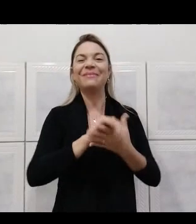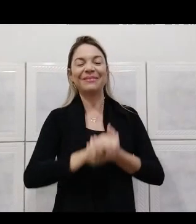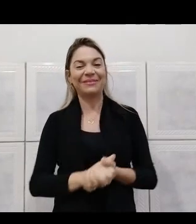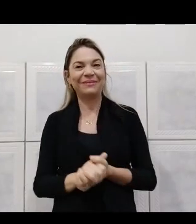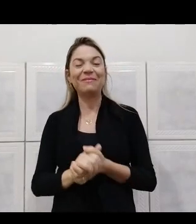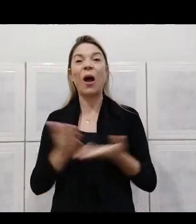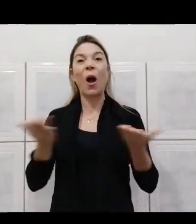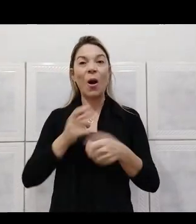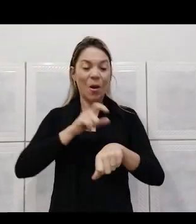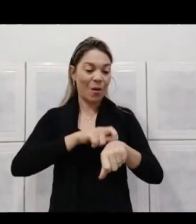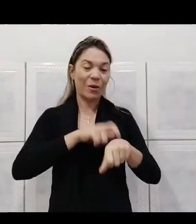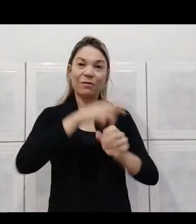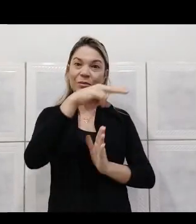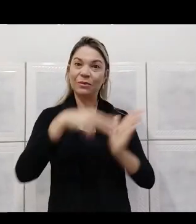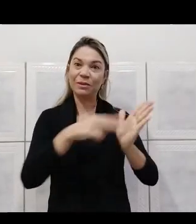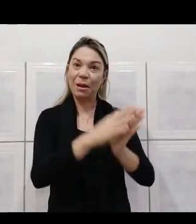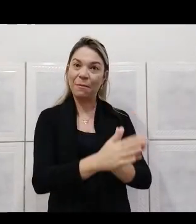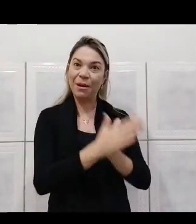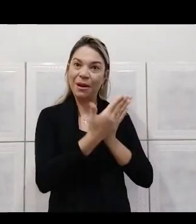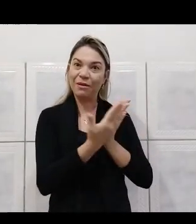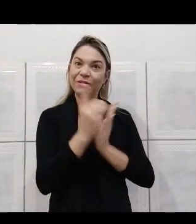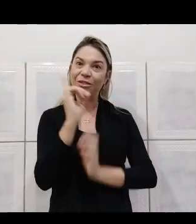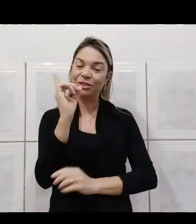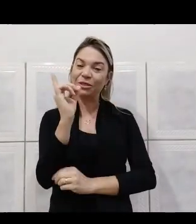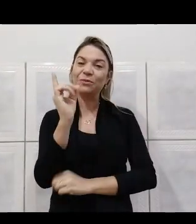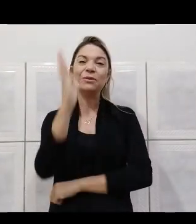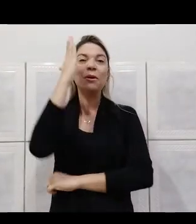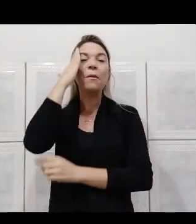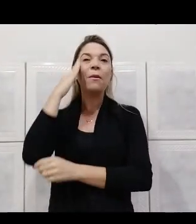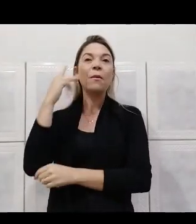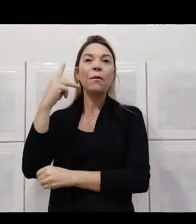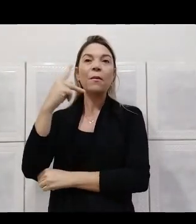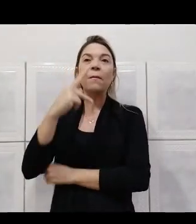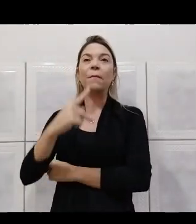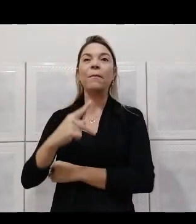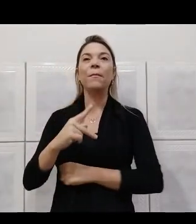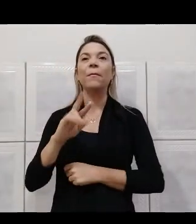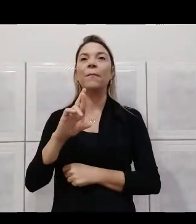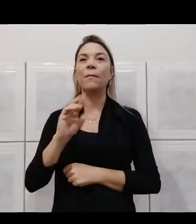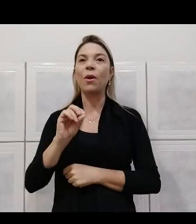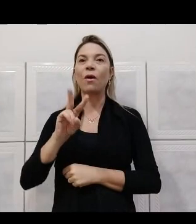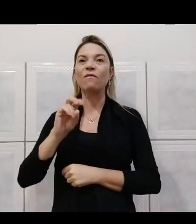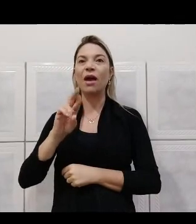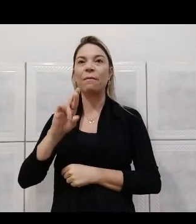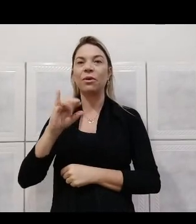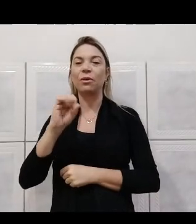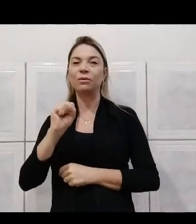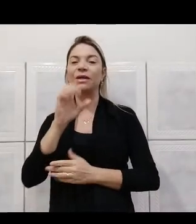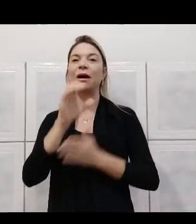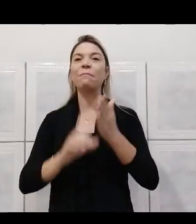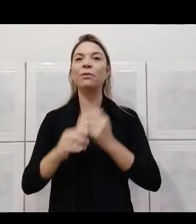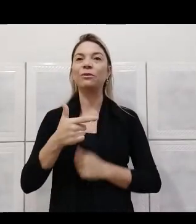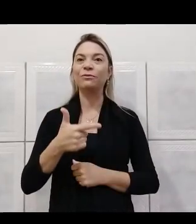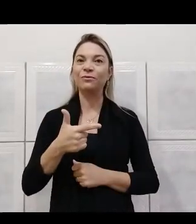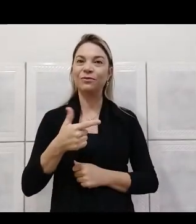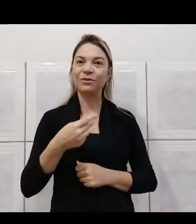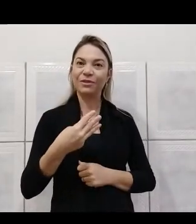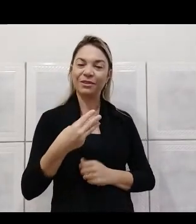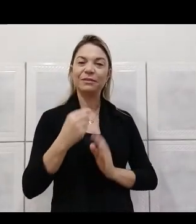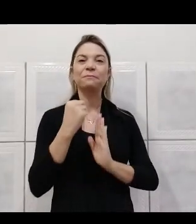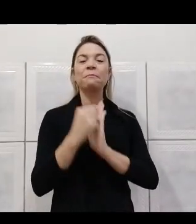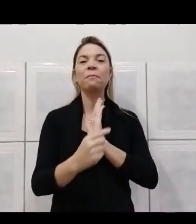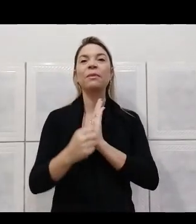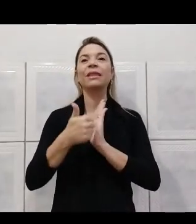a palavra de Deus comigo em Provérbios, no capítulo 23, dos versos 19 a 26.